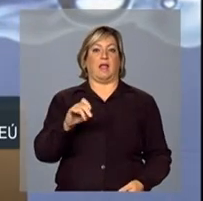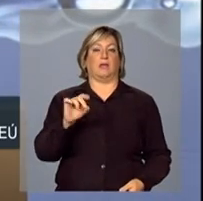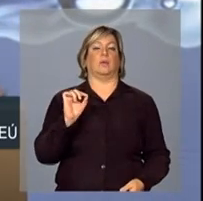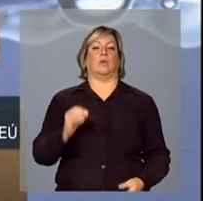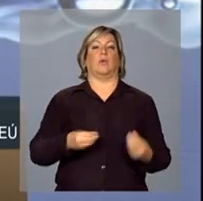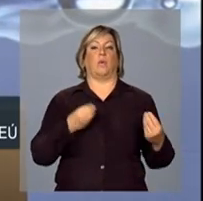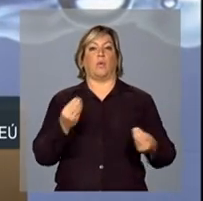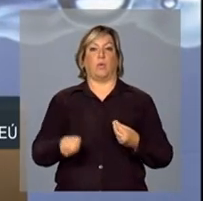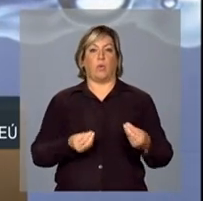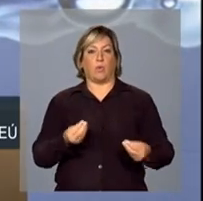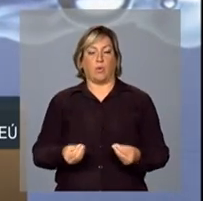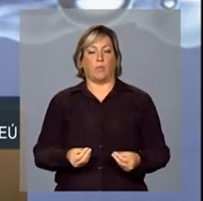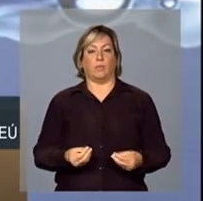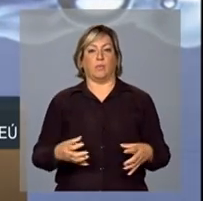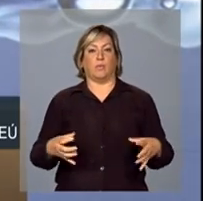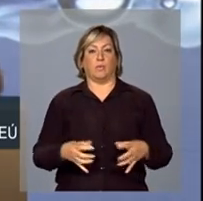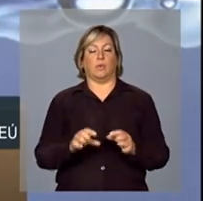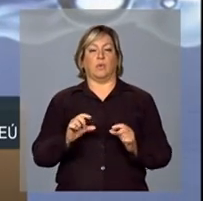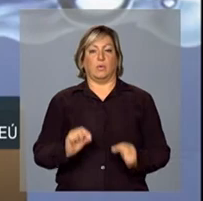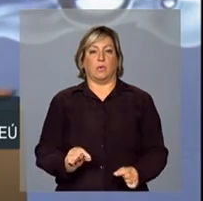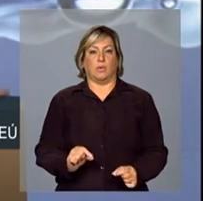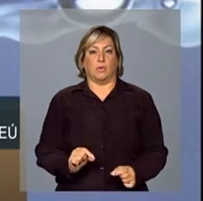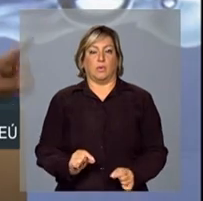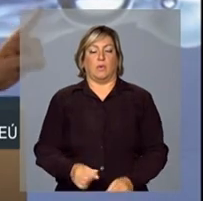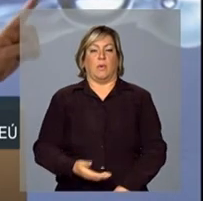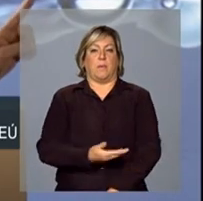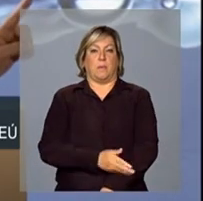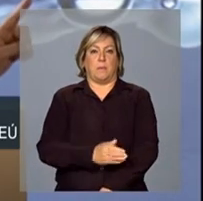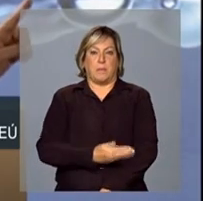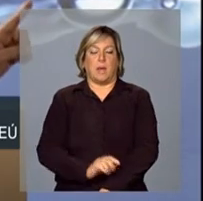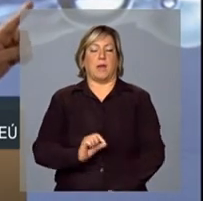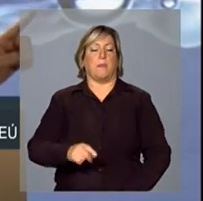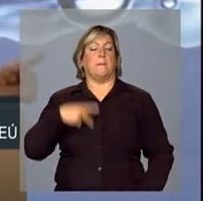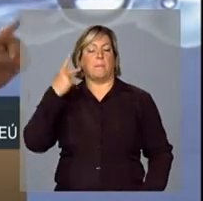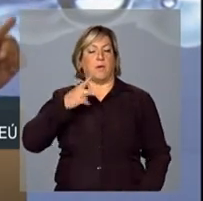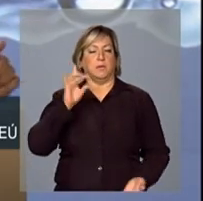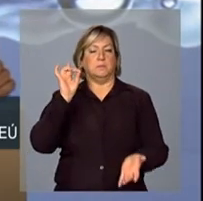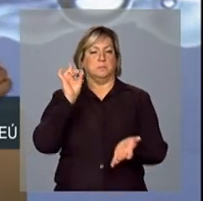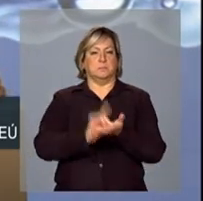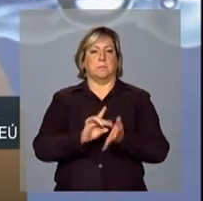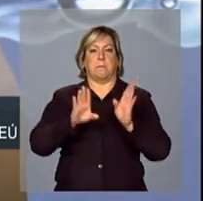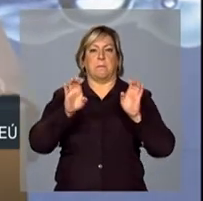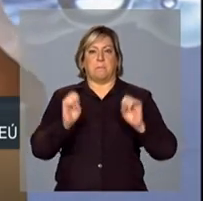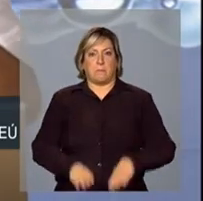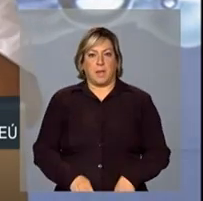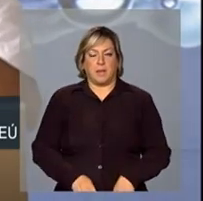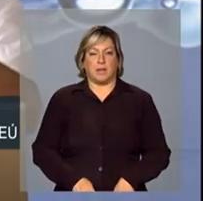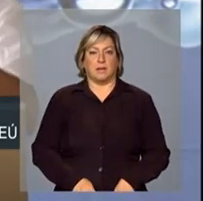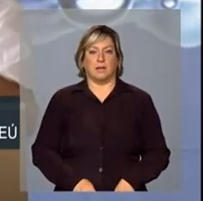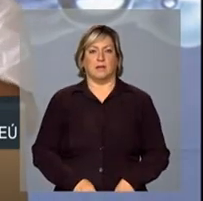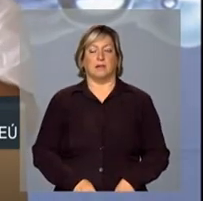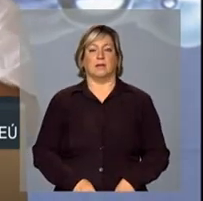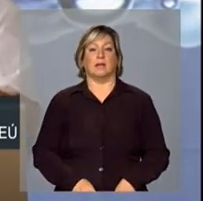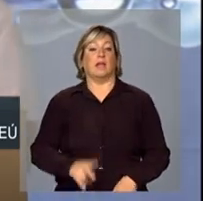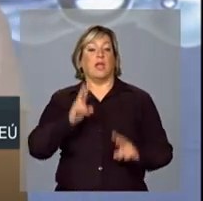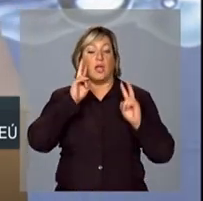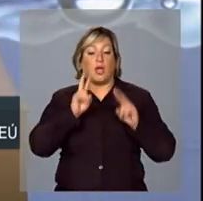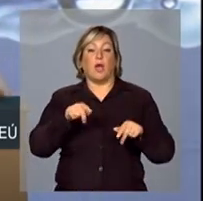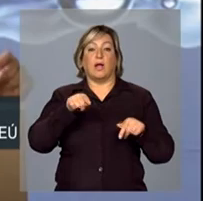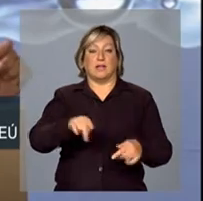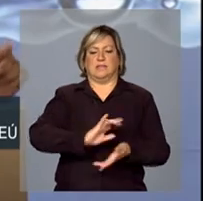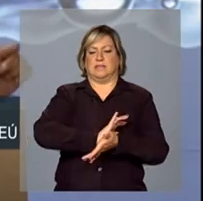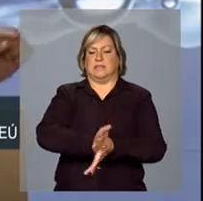brasileira uma prática política efetivamente republicana, que olha a não discriminação